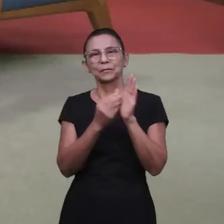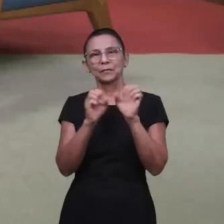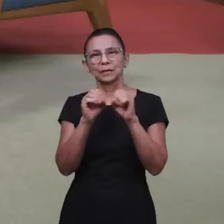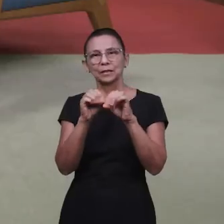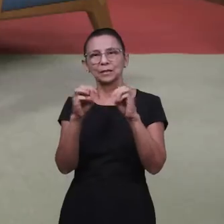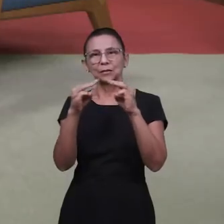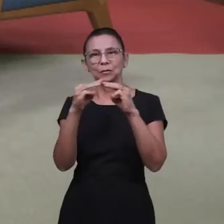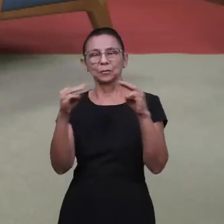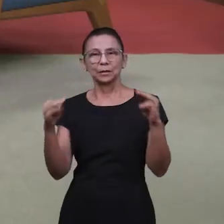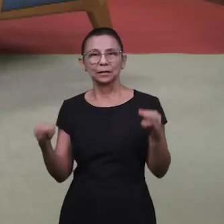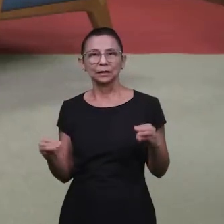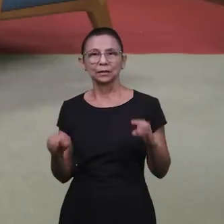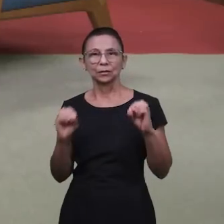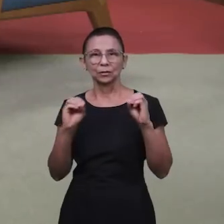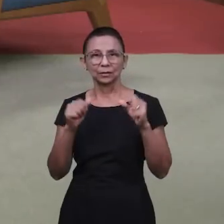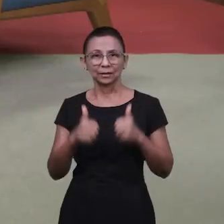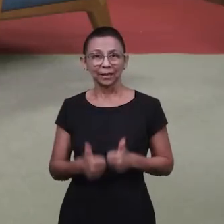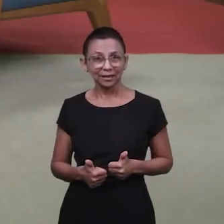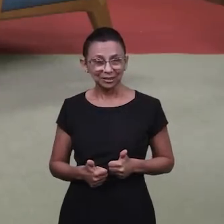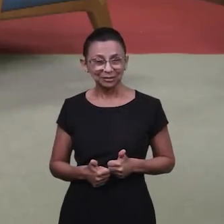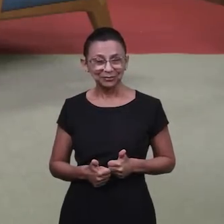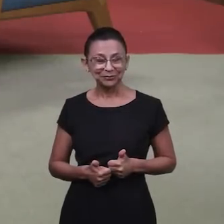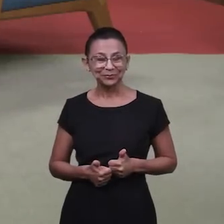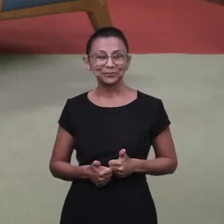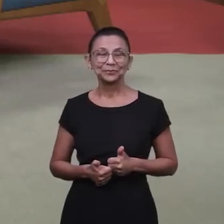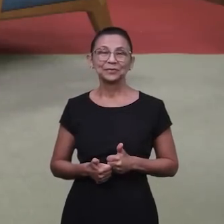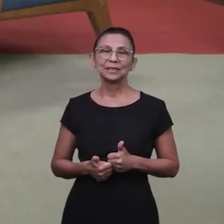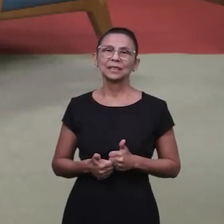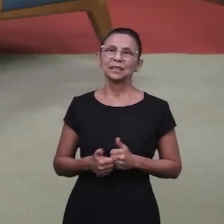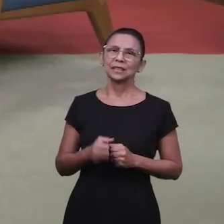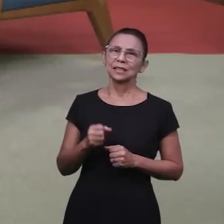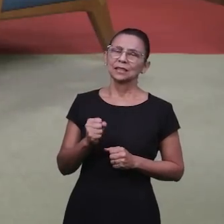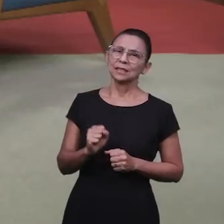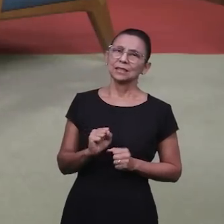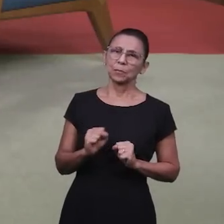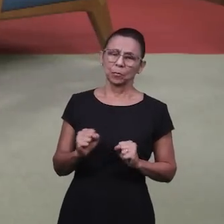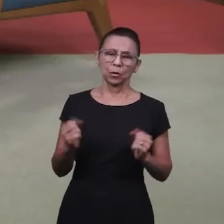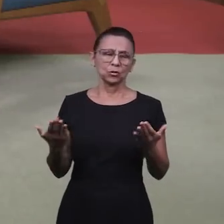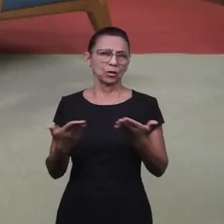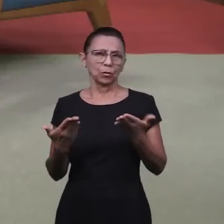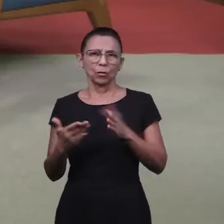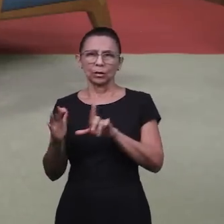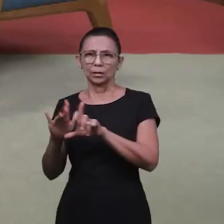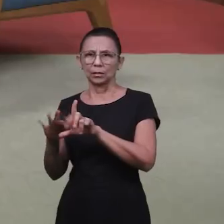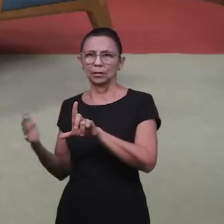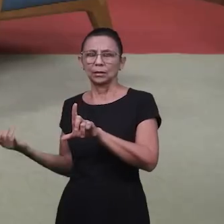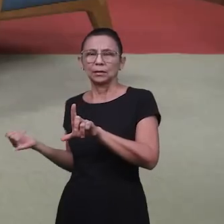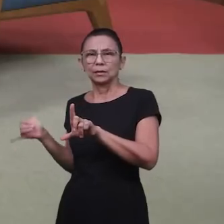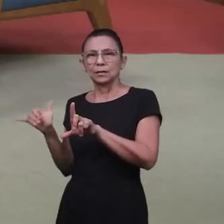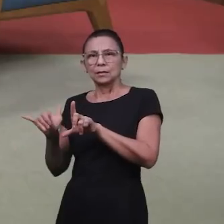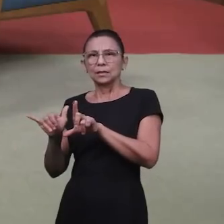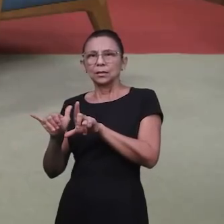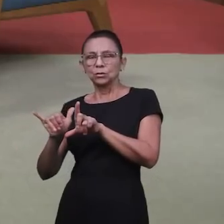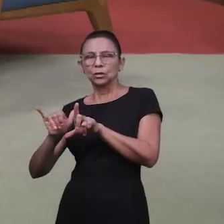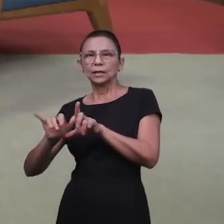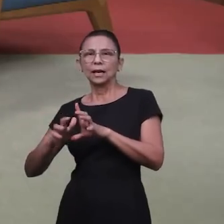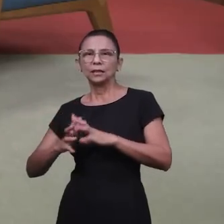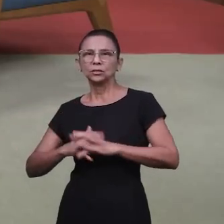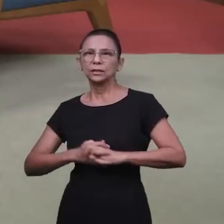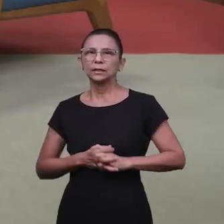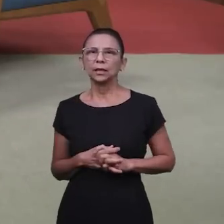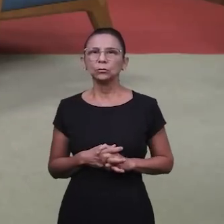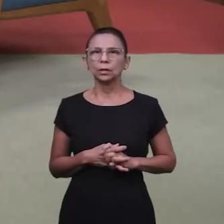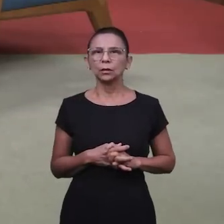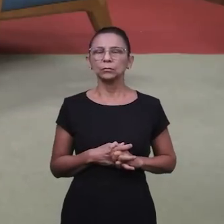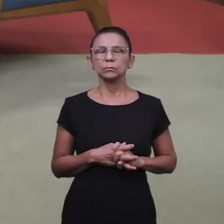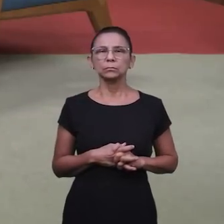Manaim. Tá certo? Então, faça isso. Assim que terminar o programa, você pode voltar se quiser. Ou então, agora mesmo, aponta a câmera do seu celular para o QR Code.